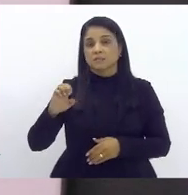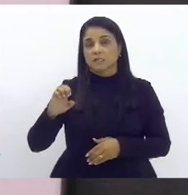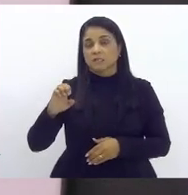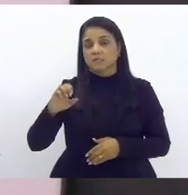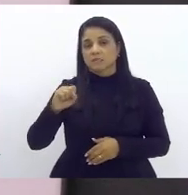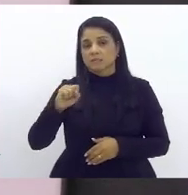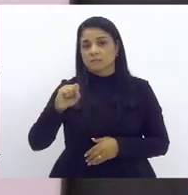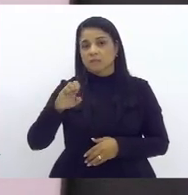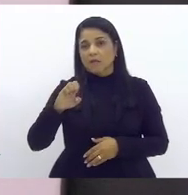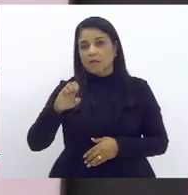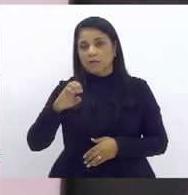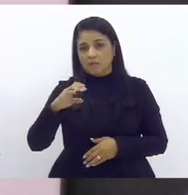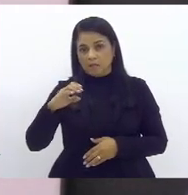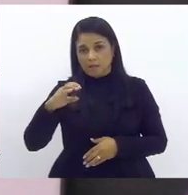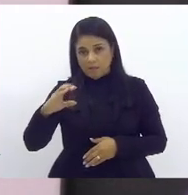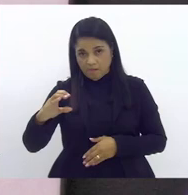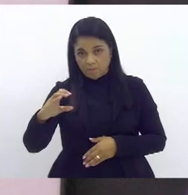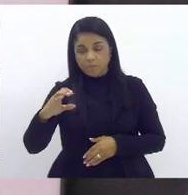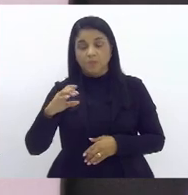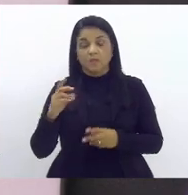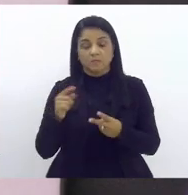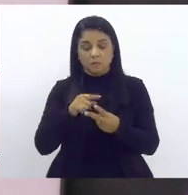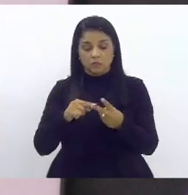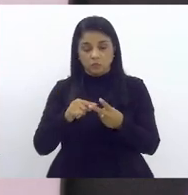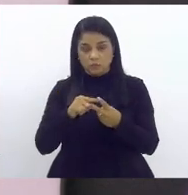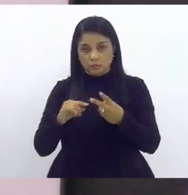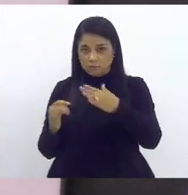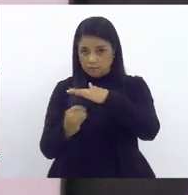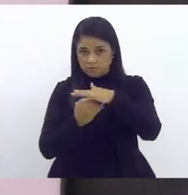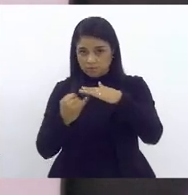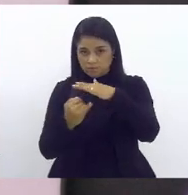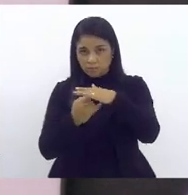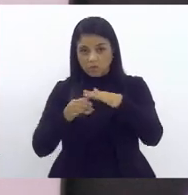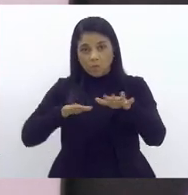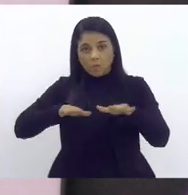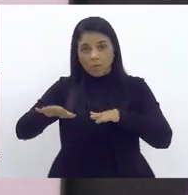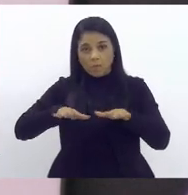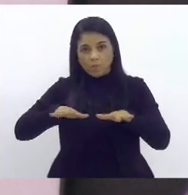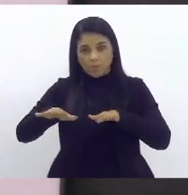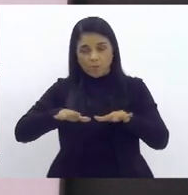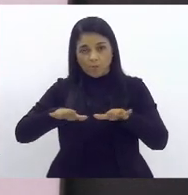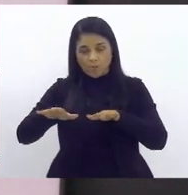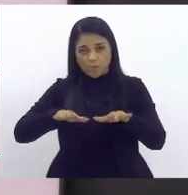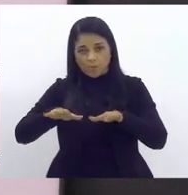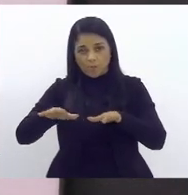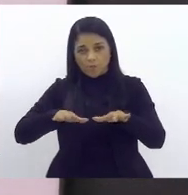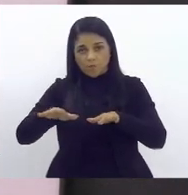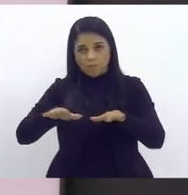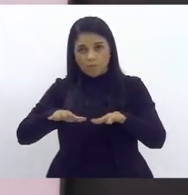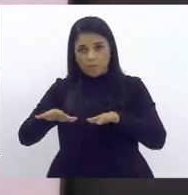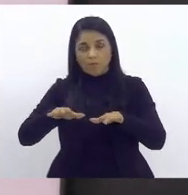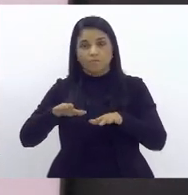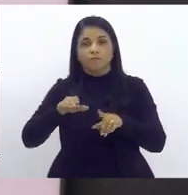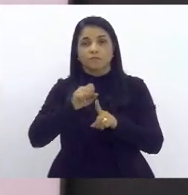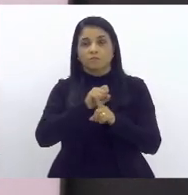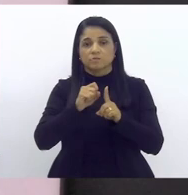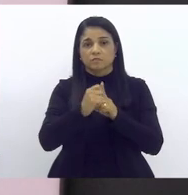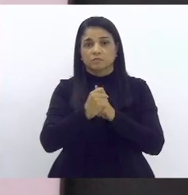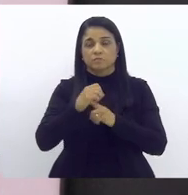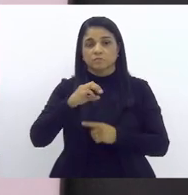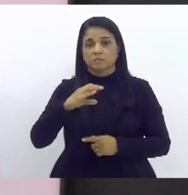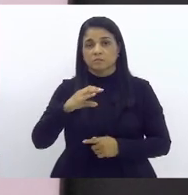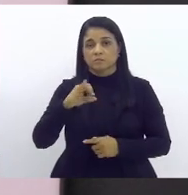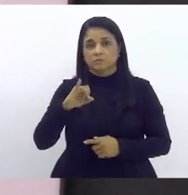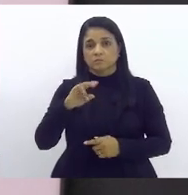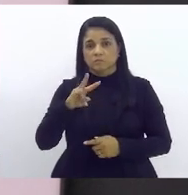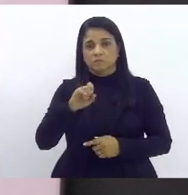sabem que essas duas instituições, né, do movimento da sociedade civil, elas